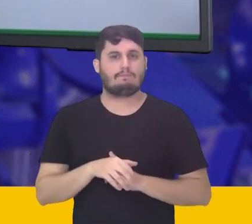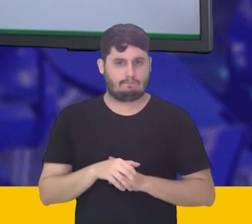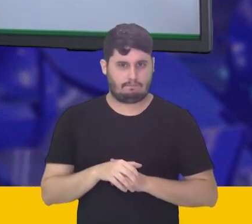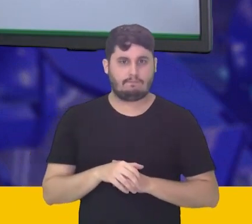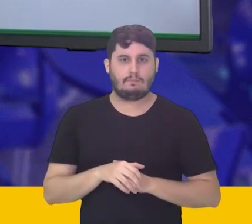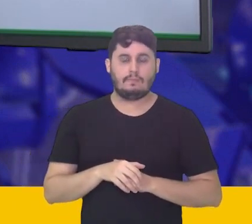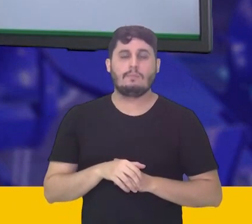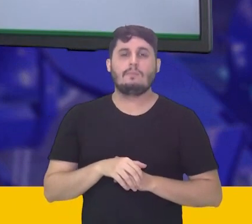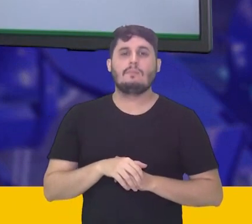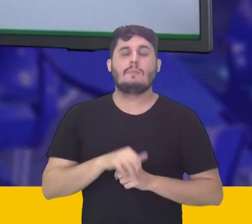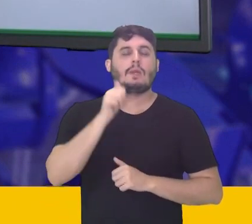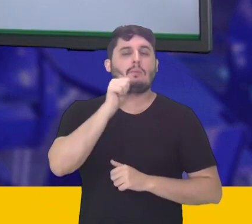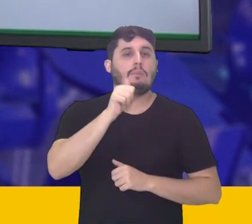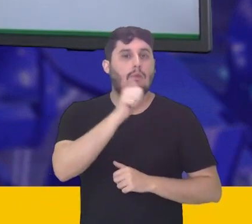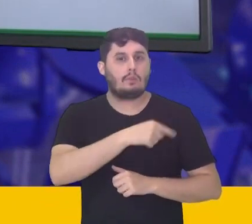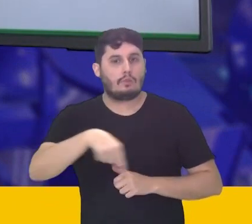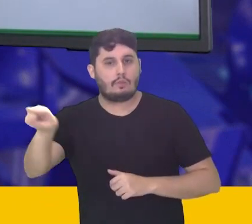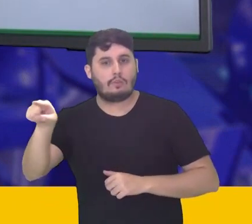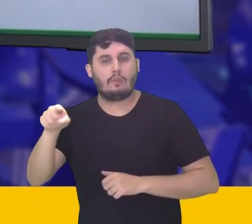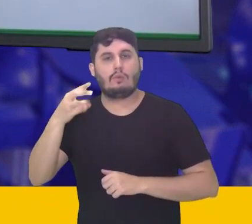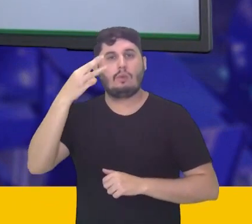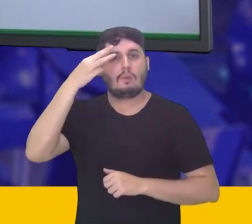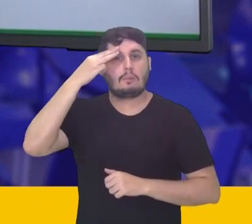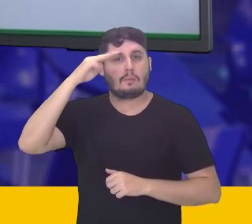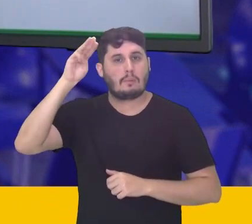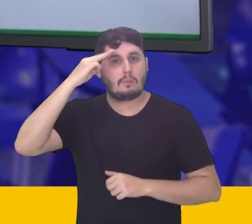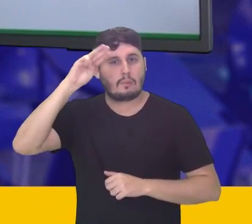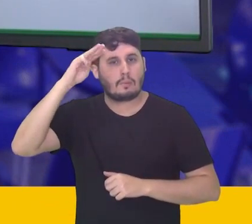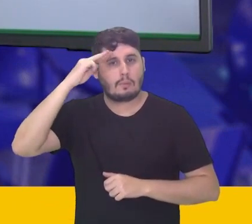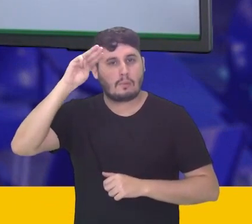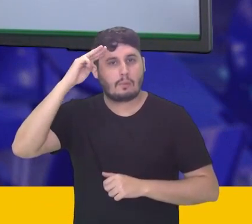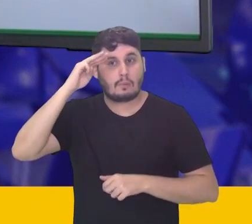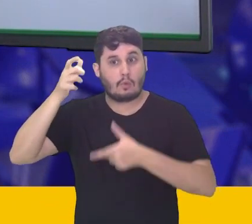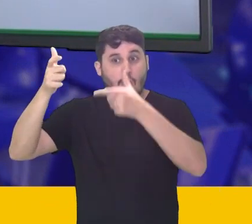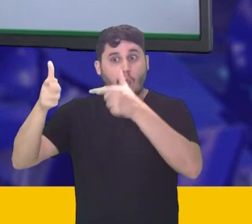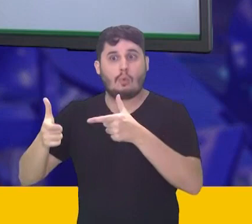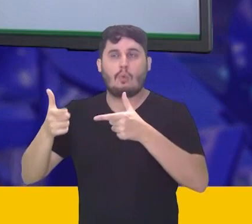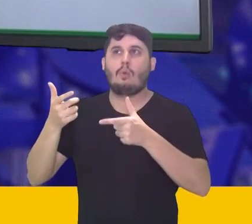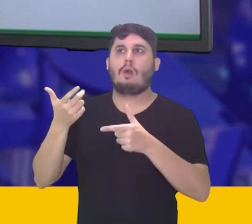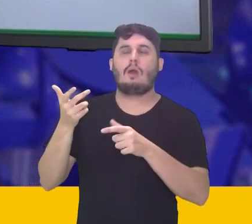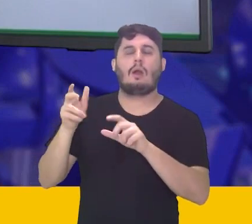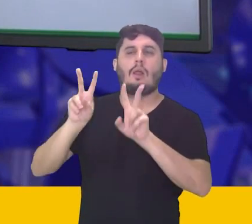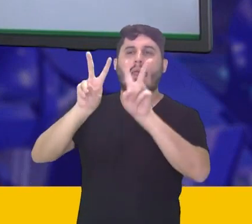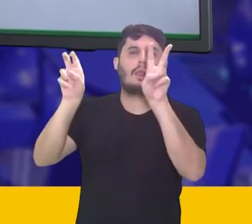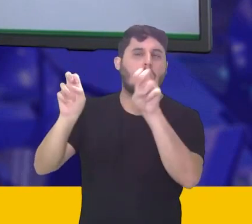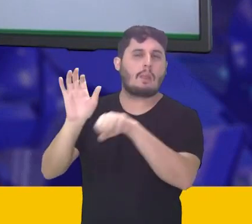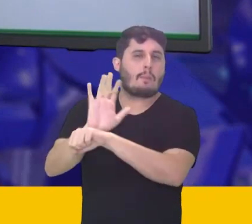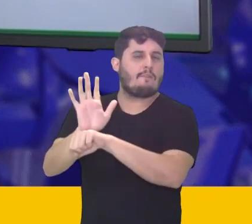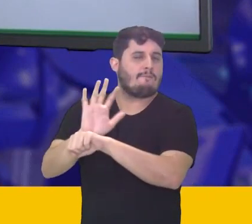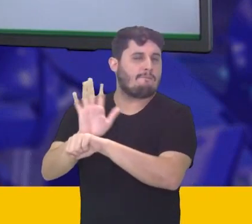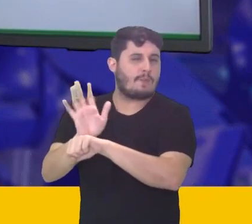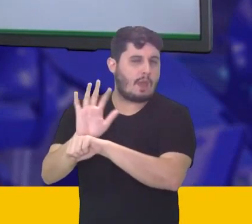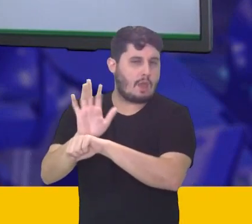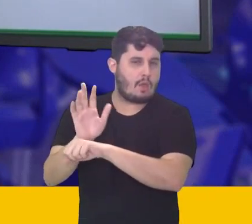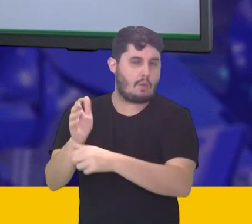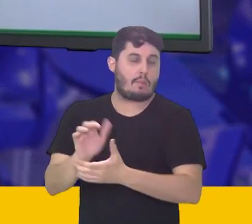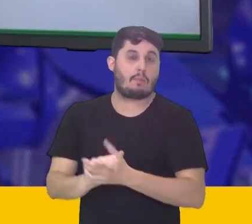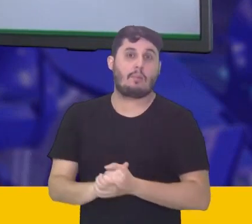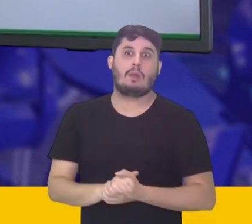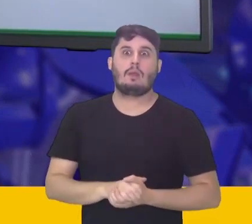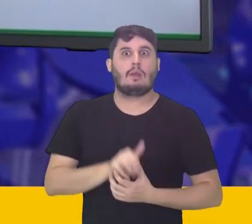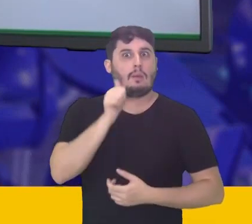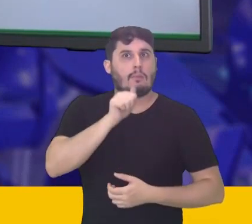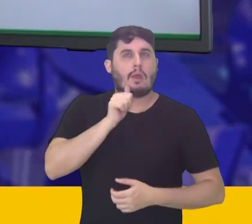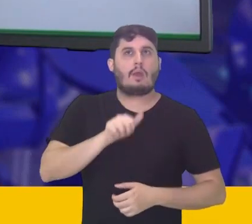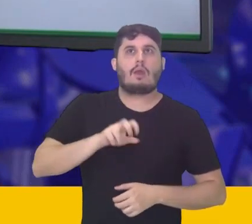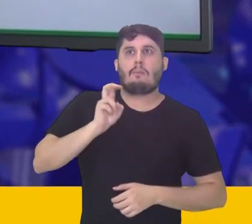foi para um museu, tá? Sobre filmes e coisas do gênero, tá? Andando mais um